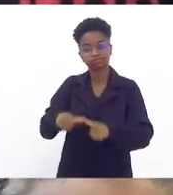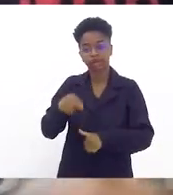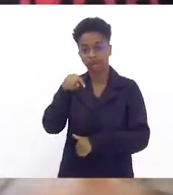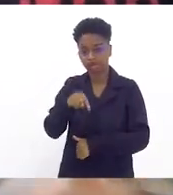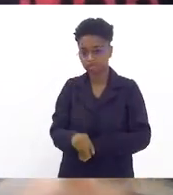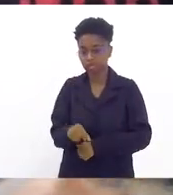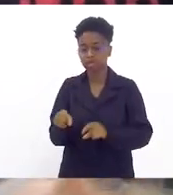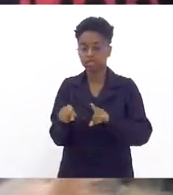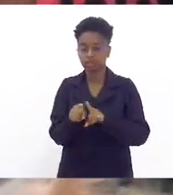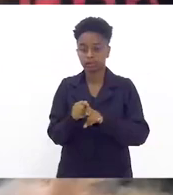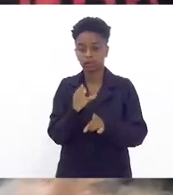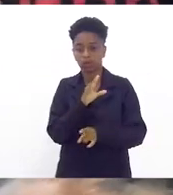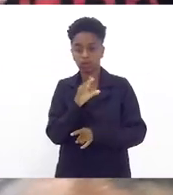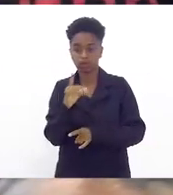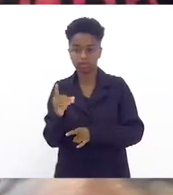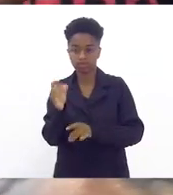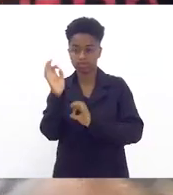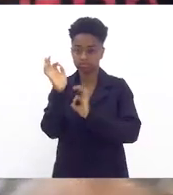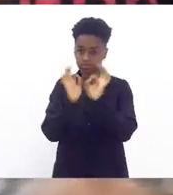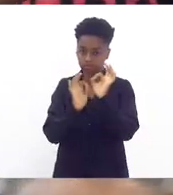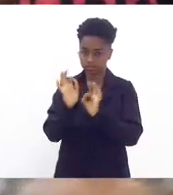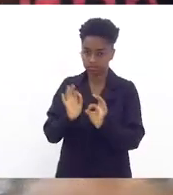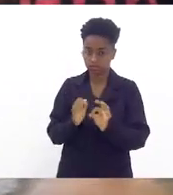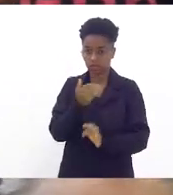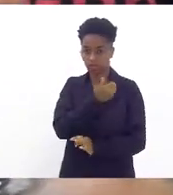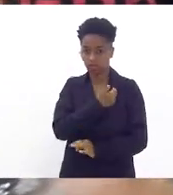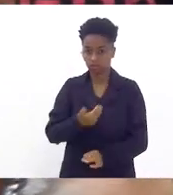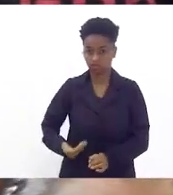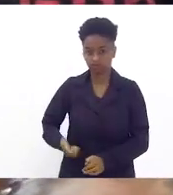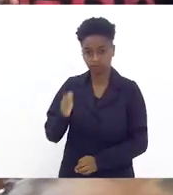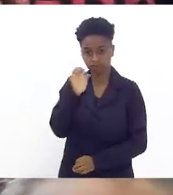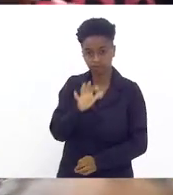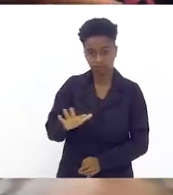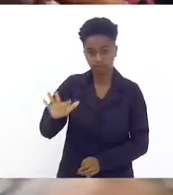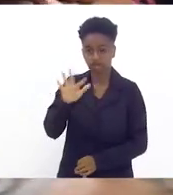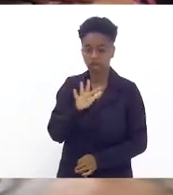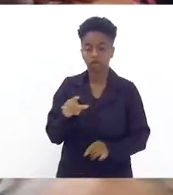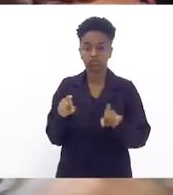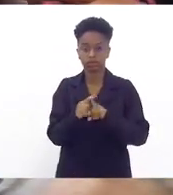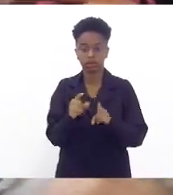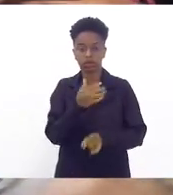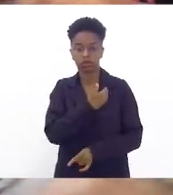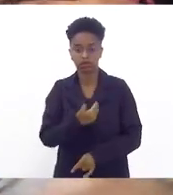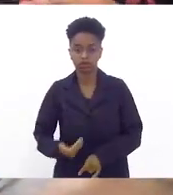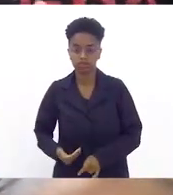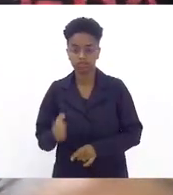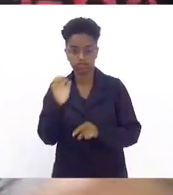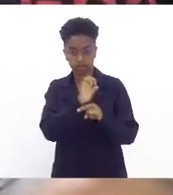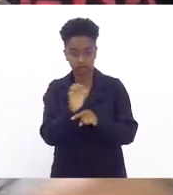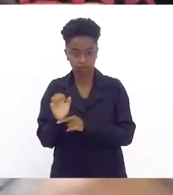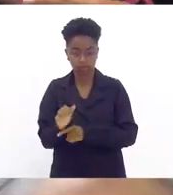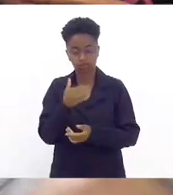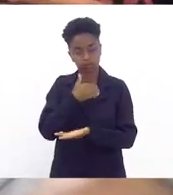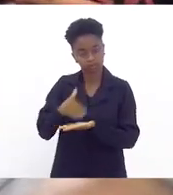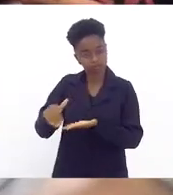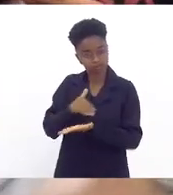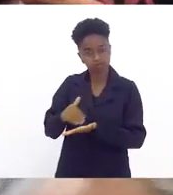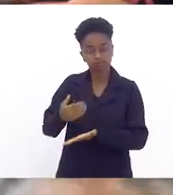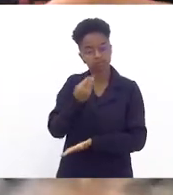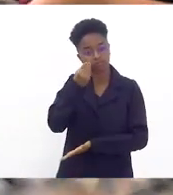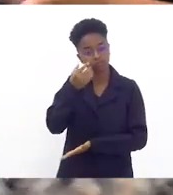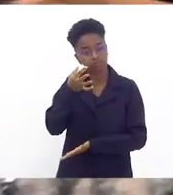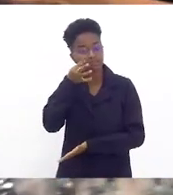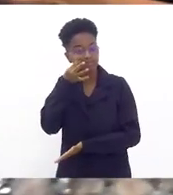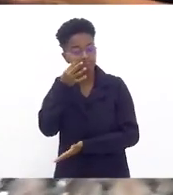Toda essa coordenação alinhando o governo federal com o governo estadual as secretarias presentes né